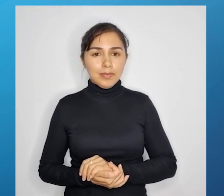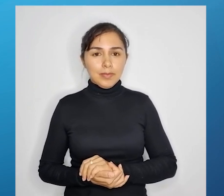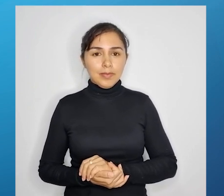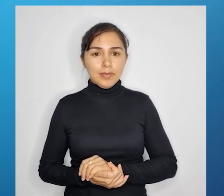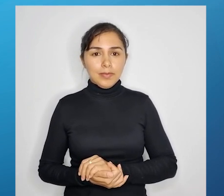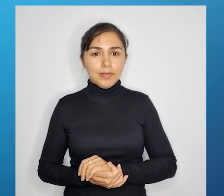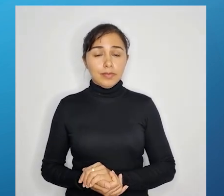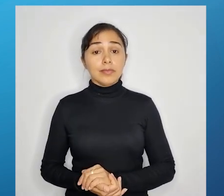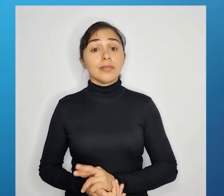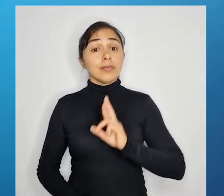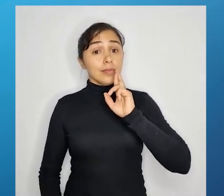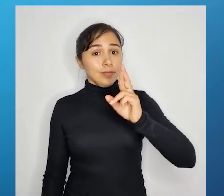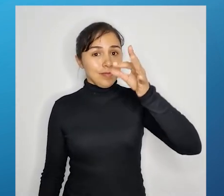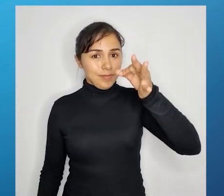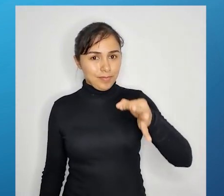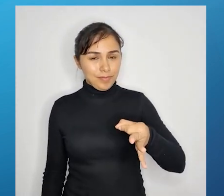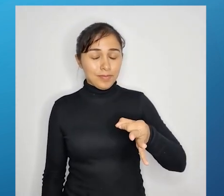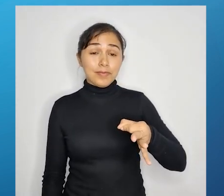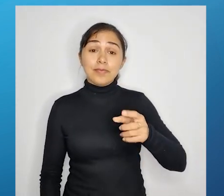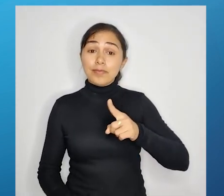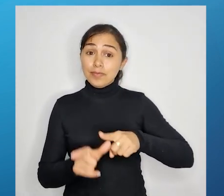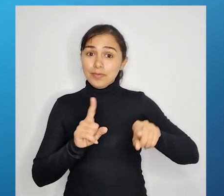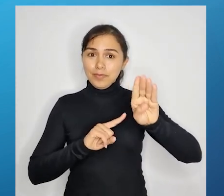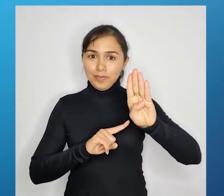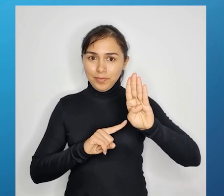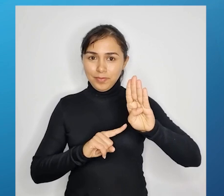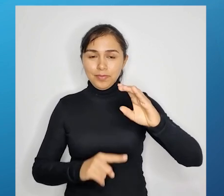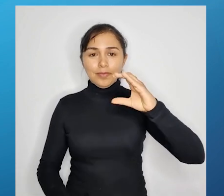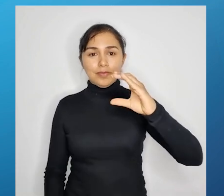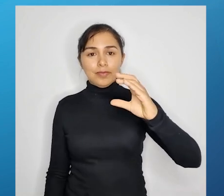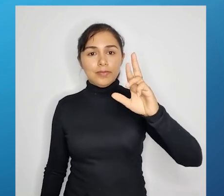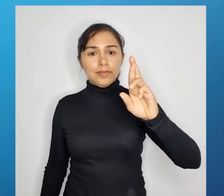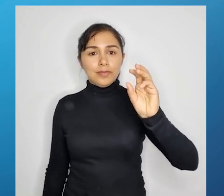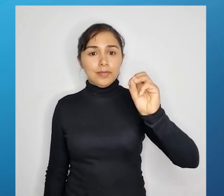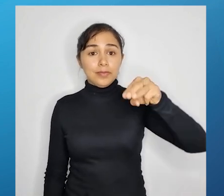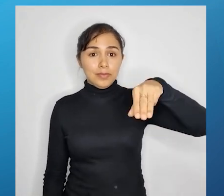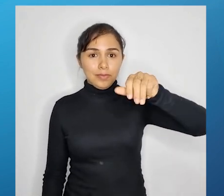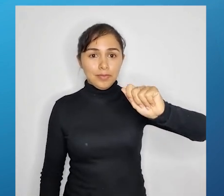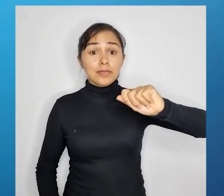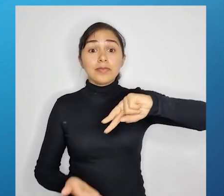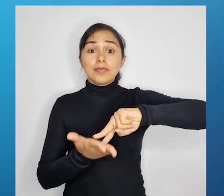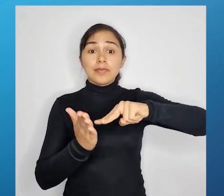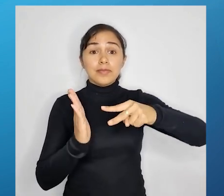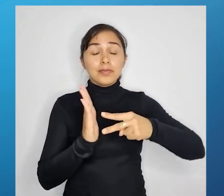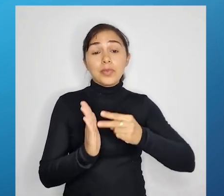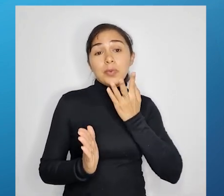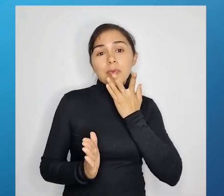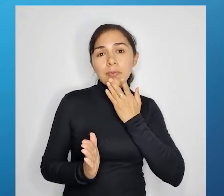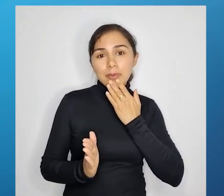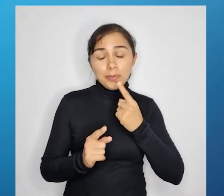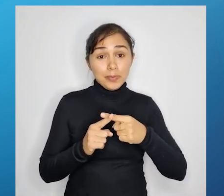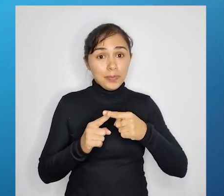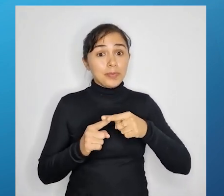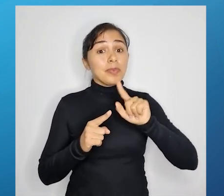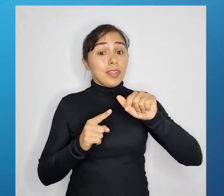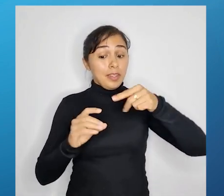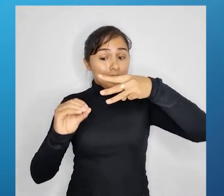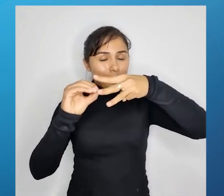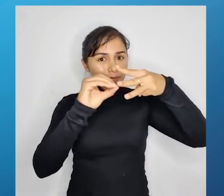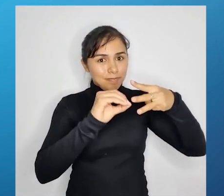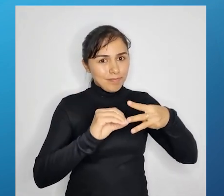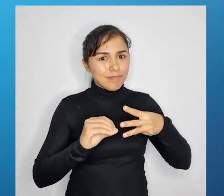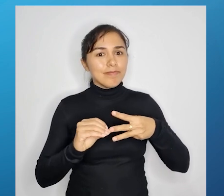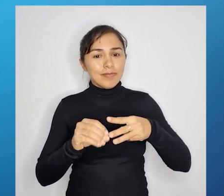trocófora. Nossa resposta, croma, que vem da terminologia significa cores. Os cromatóforos são células